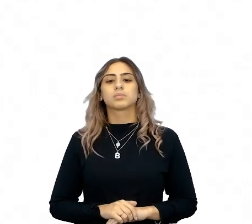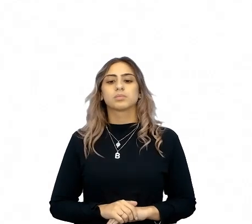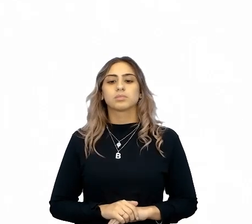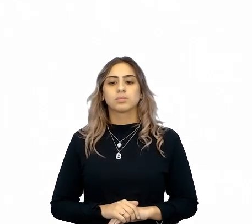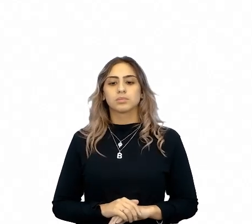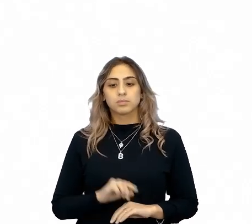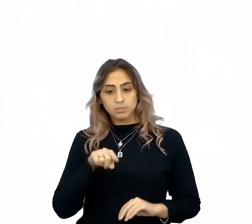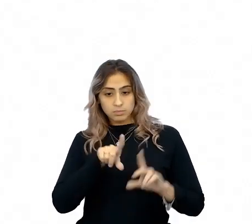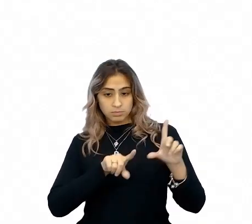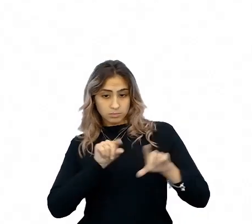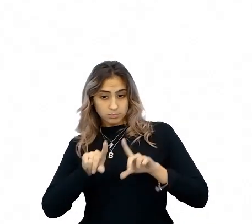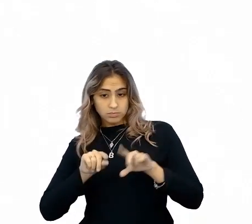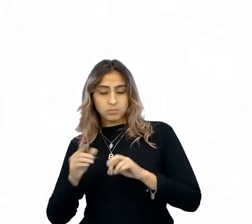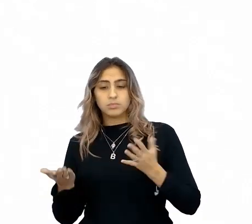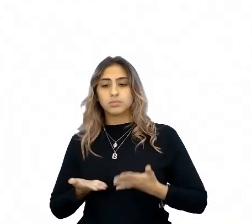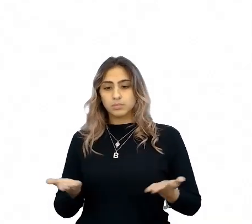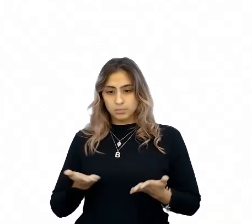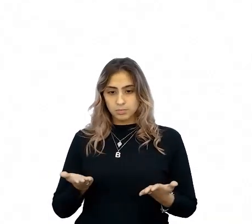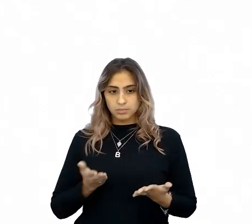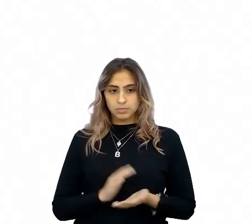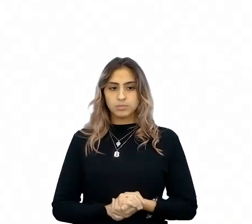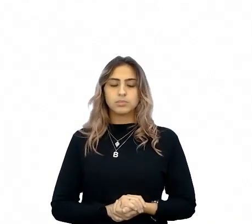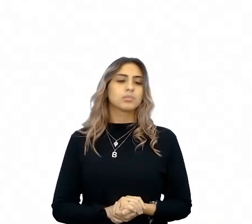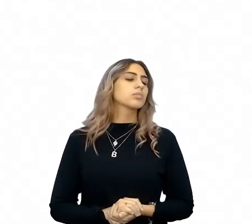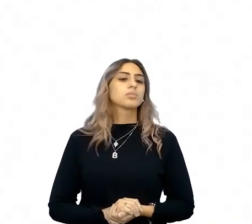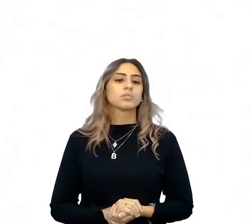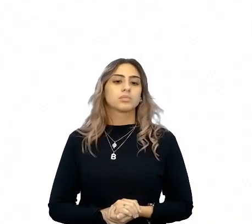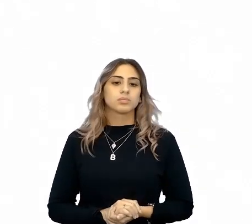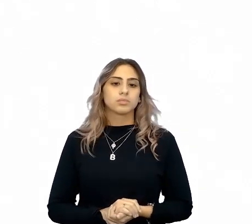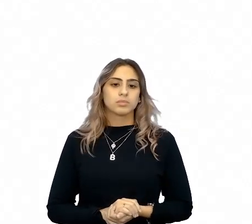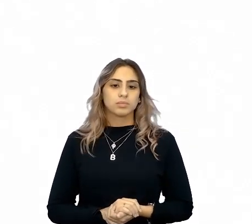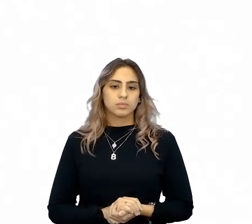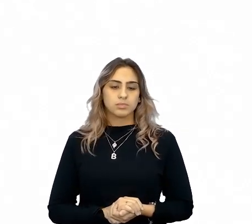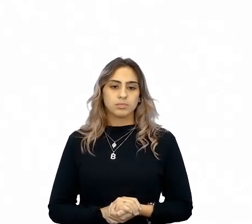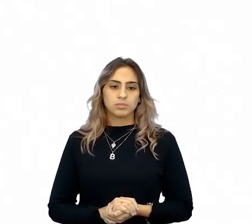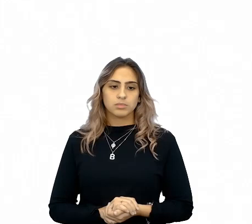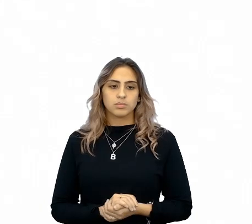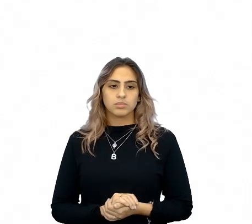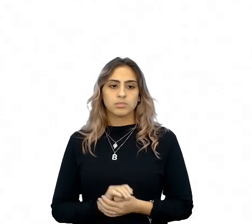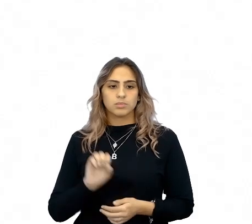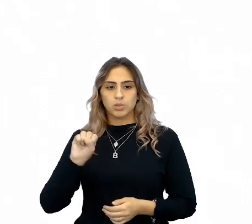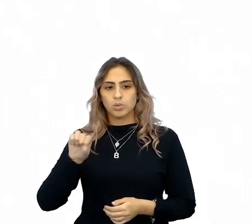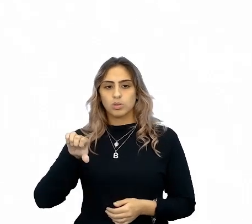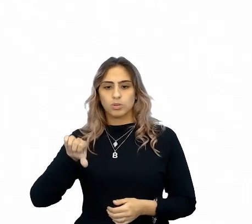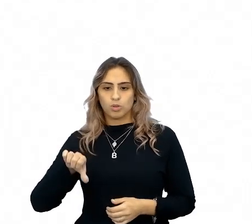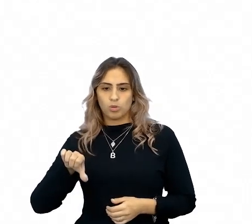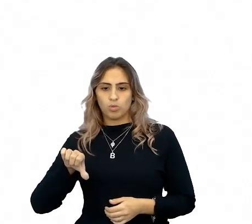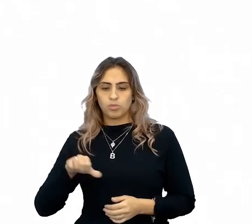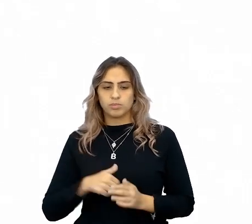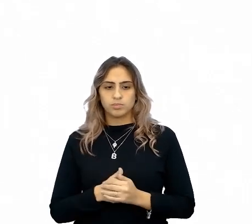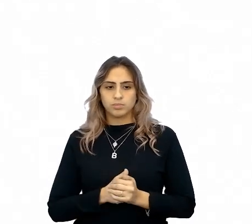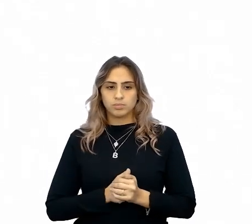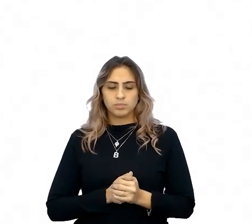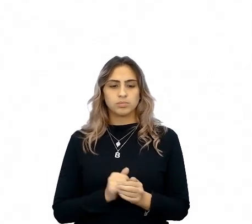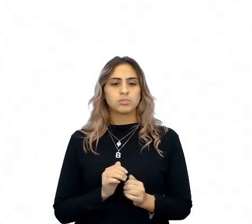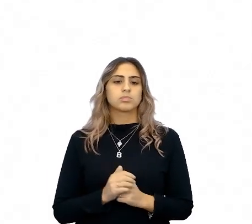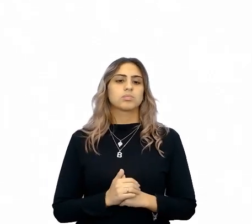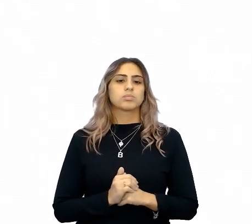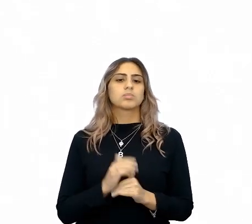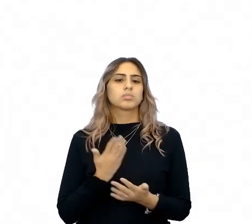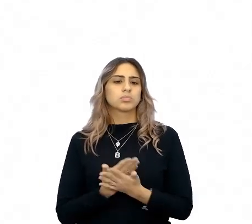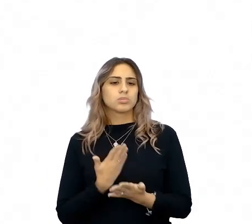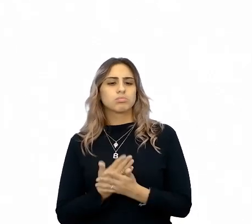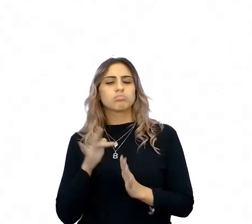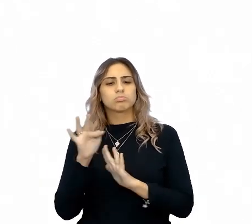As escolhidas aqui foram as 8 e 9, estudando o texto